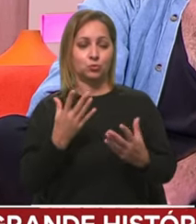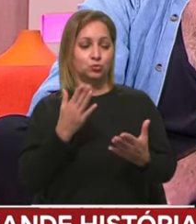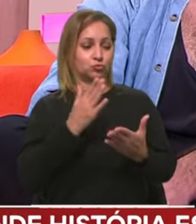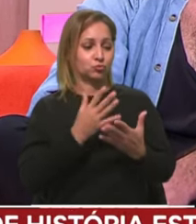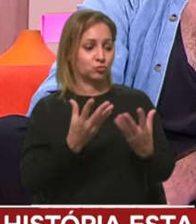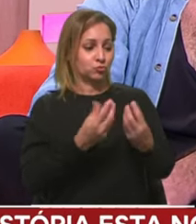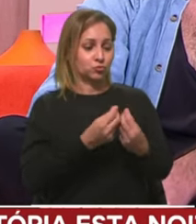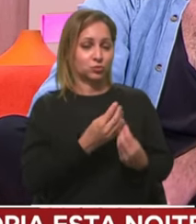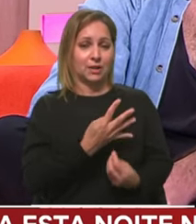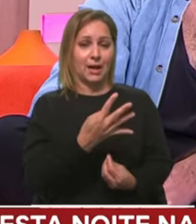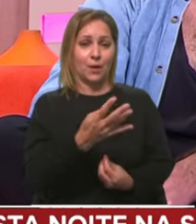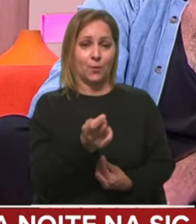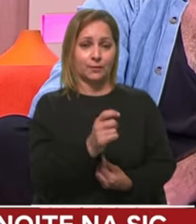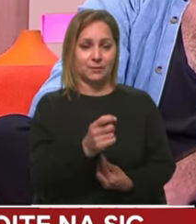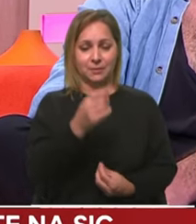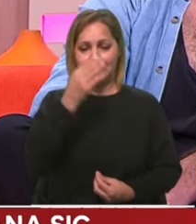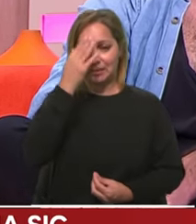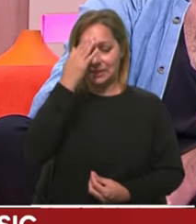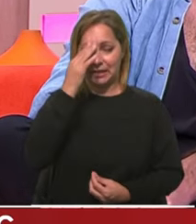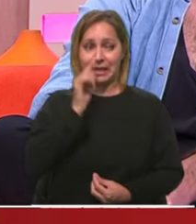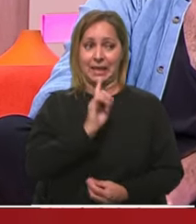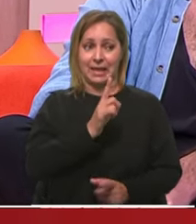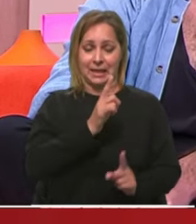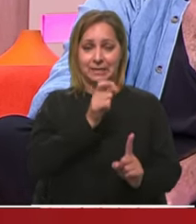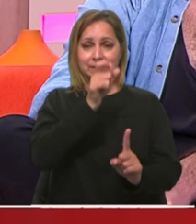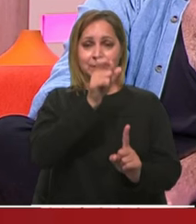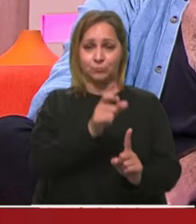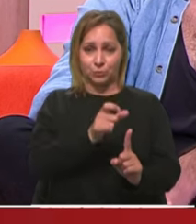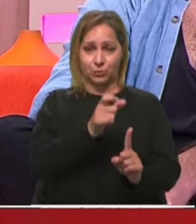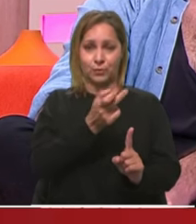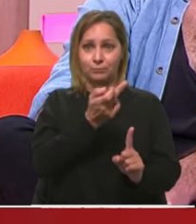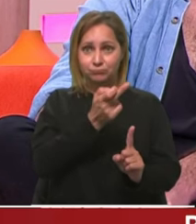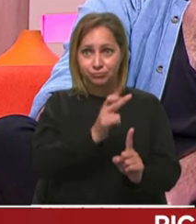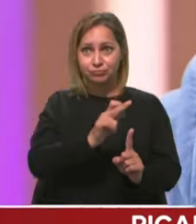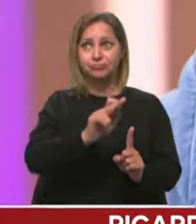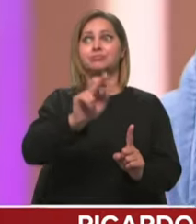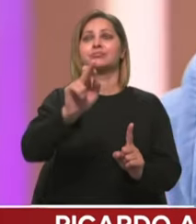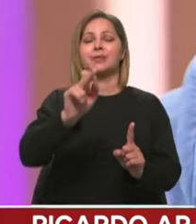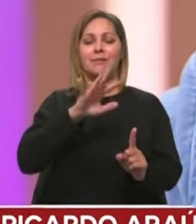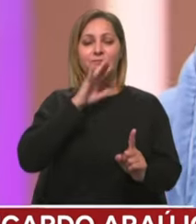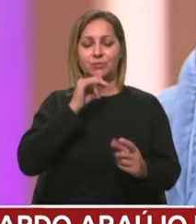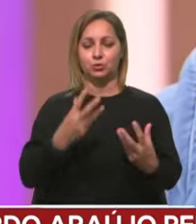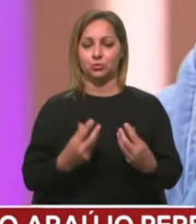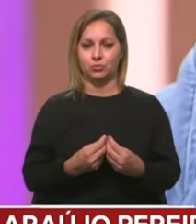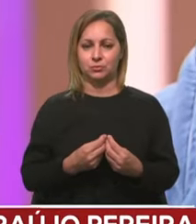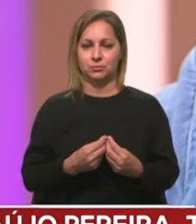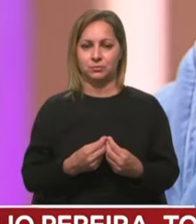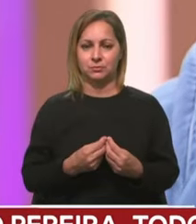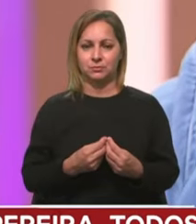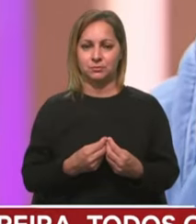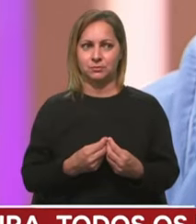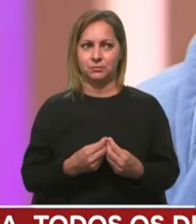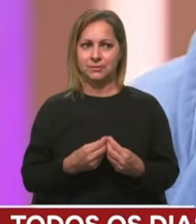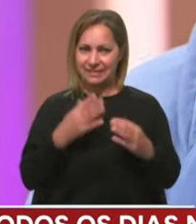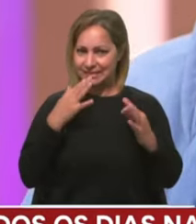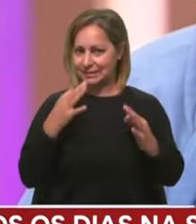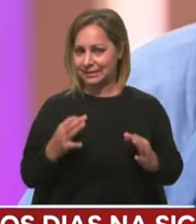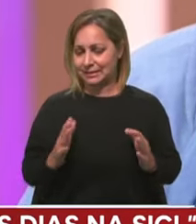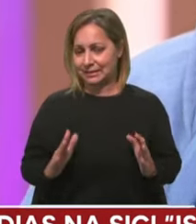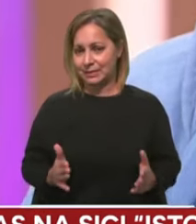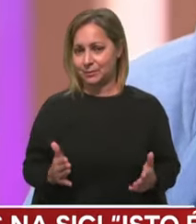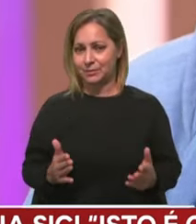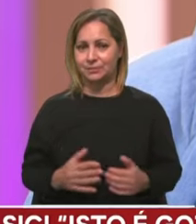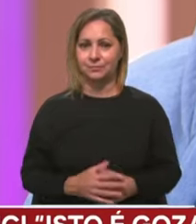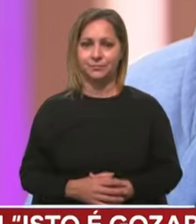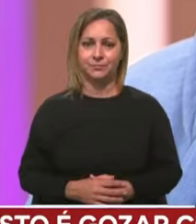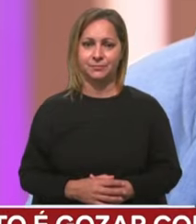e decidirmos que essa pessoa vai ser a pessoa com quem ter um filho vocês tinham muitas certezas sim